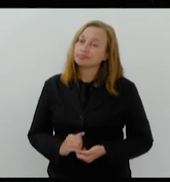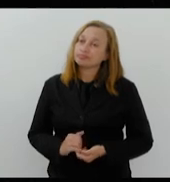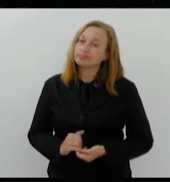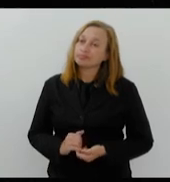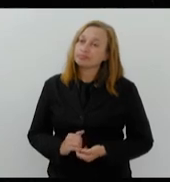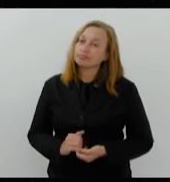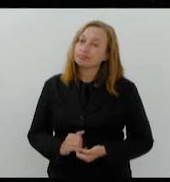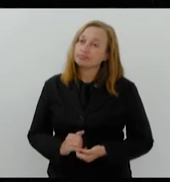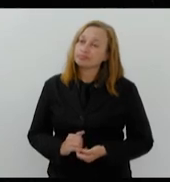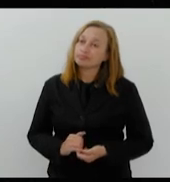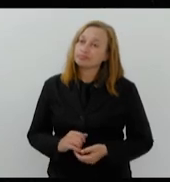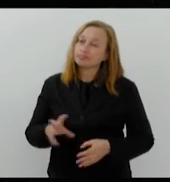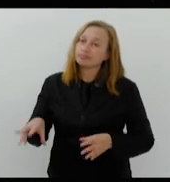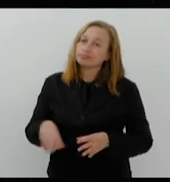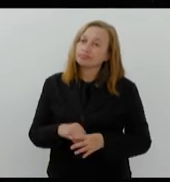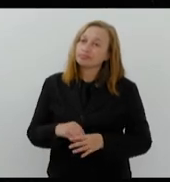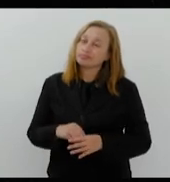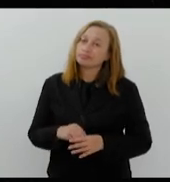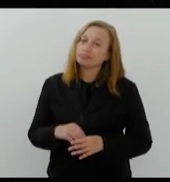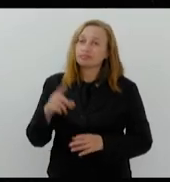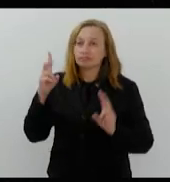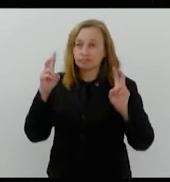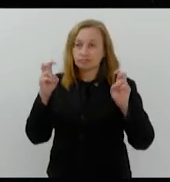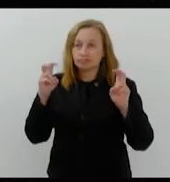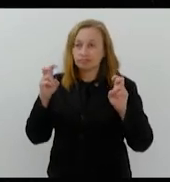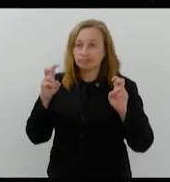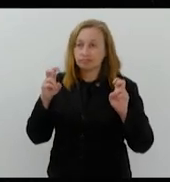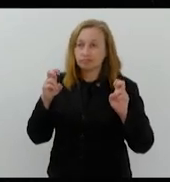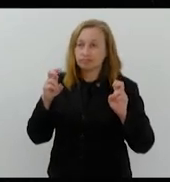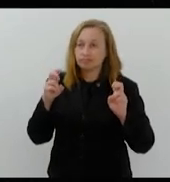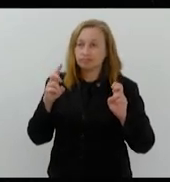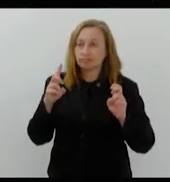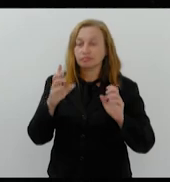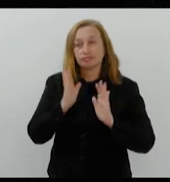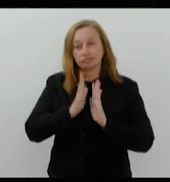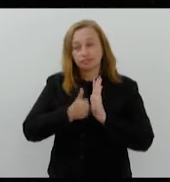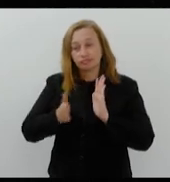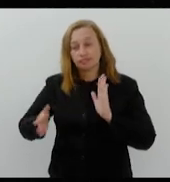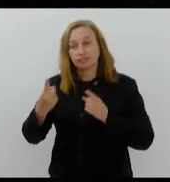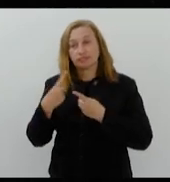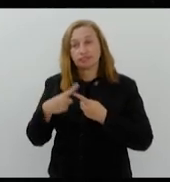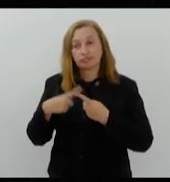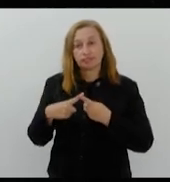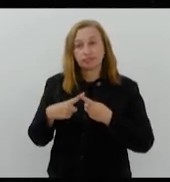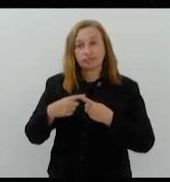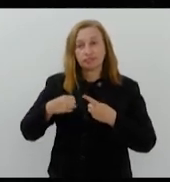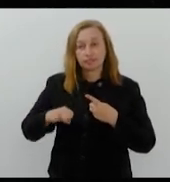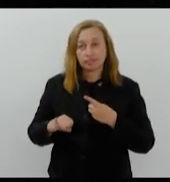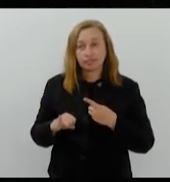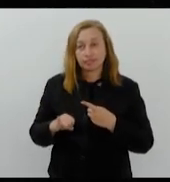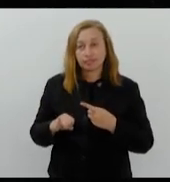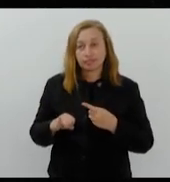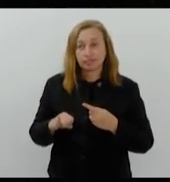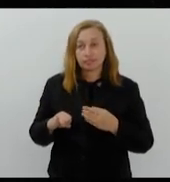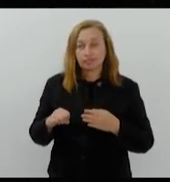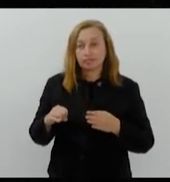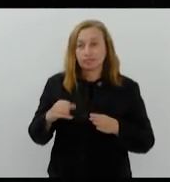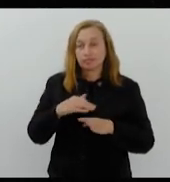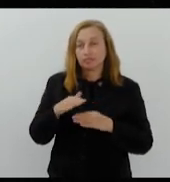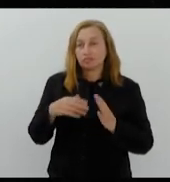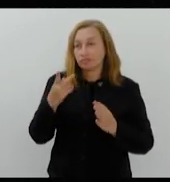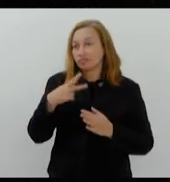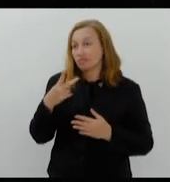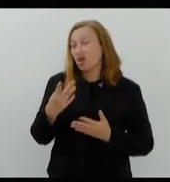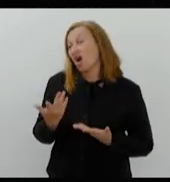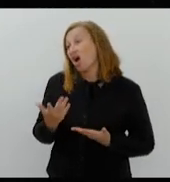coloque esses temas em dias, porque se ficar todo mundo, estou com déficit